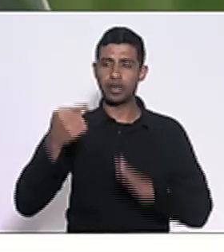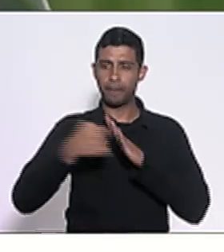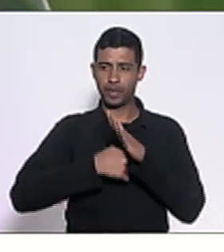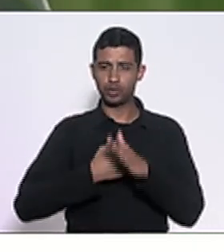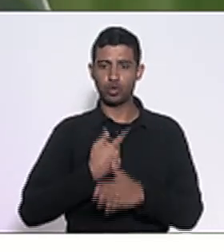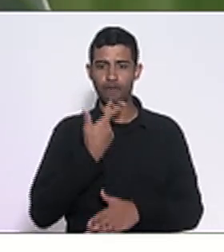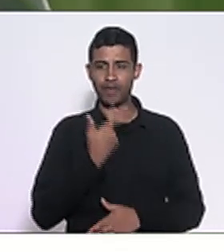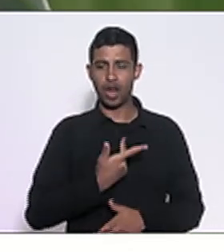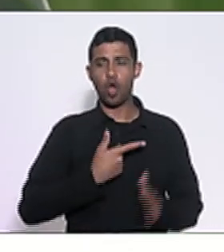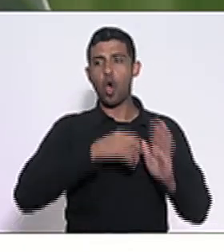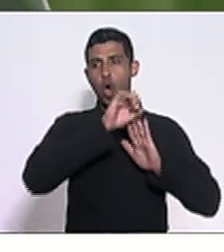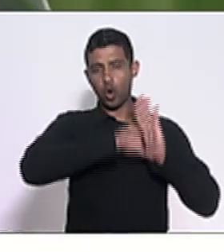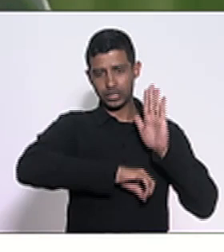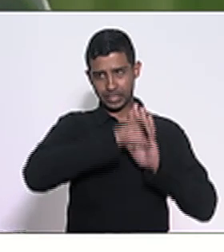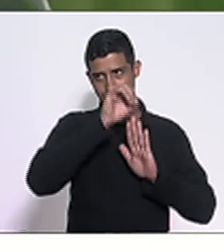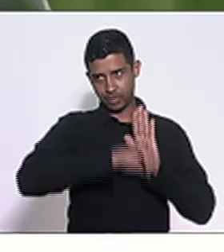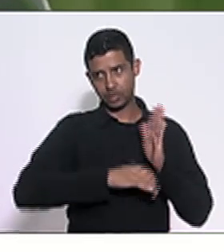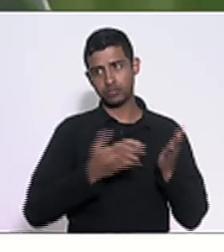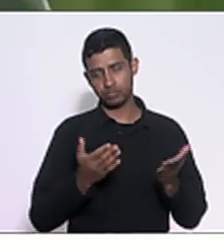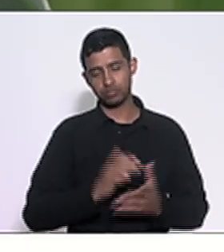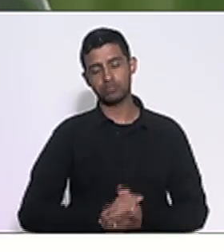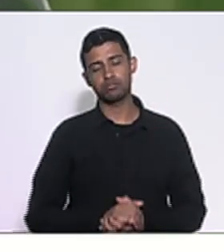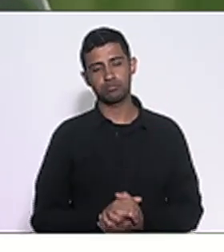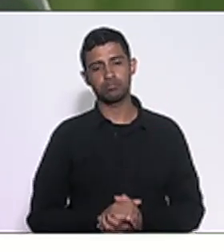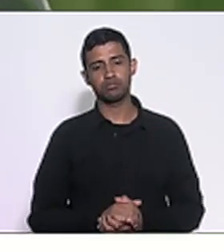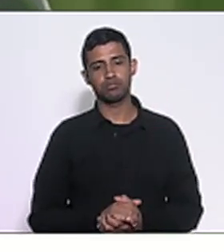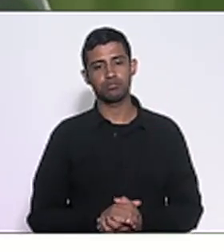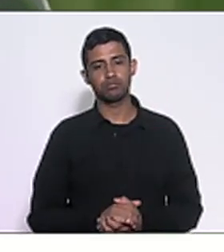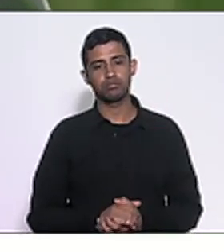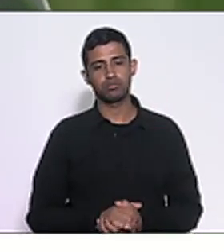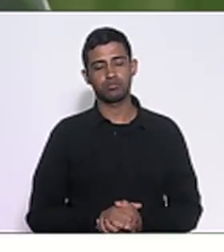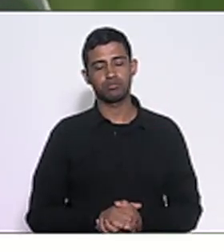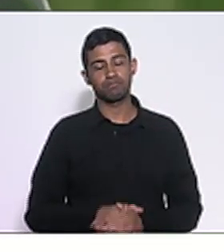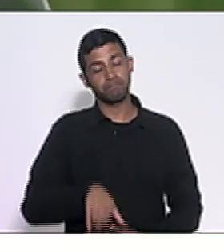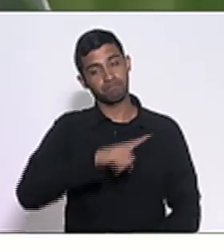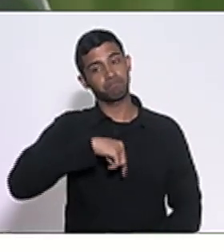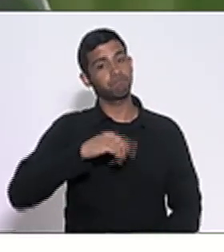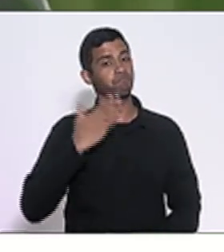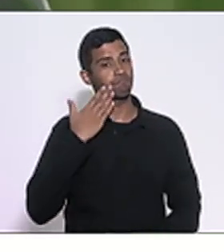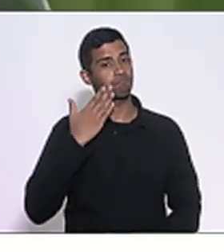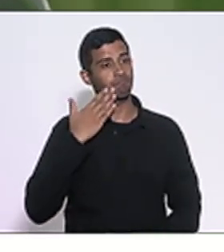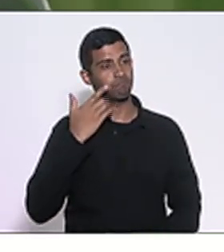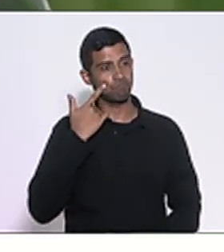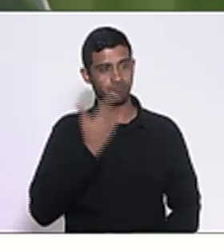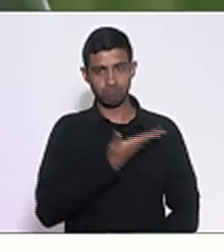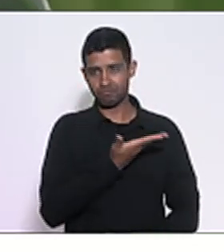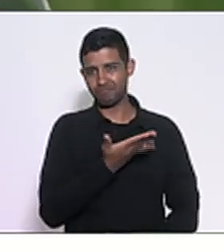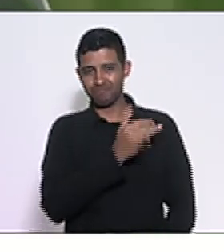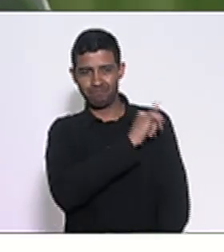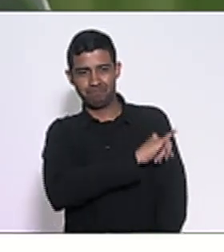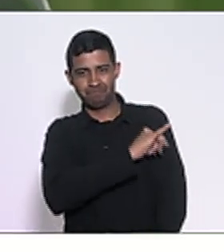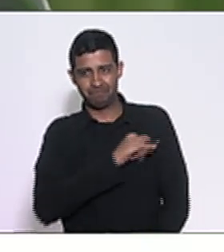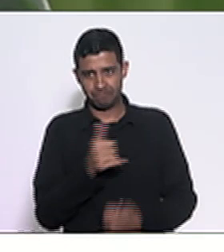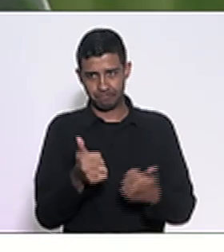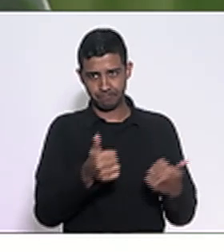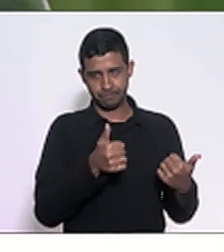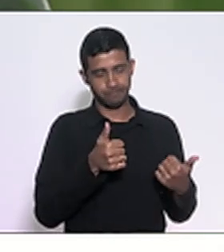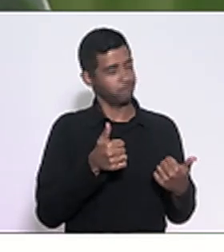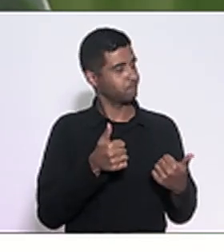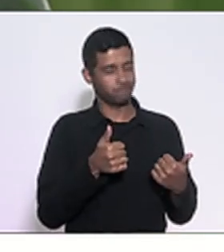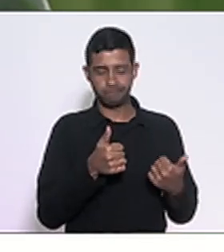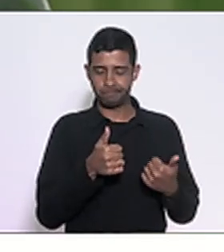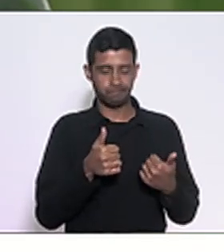recursos, orçamento. É notório que a situação fiscal do Rio de Janeiro ela não é boa, não é favorável,